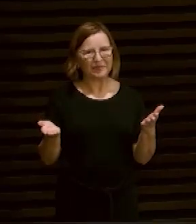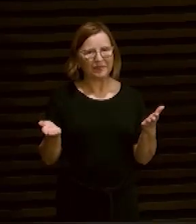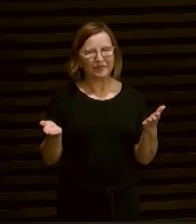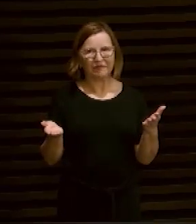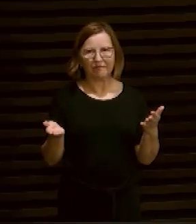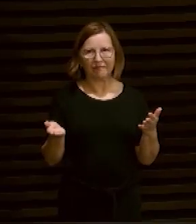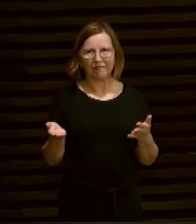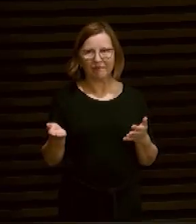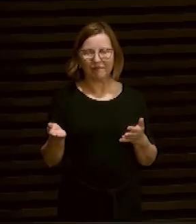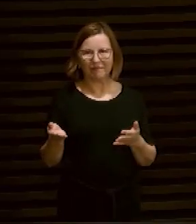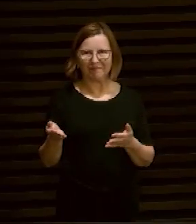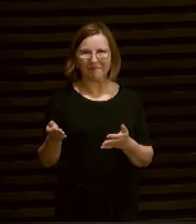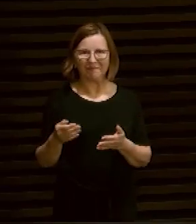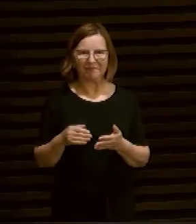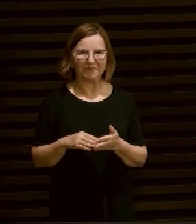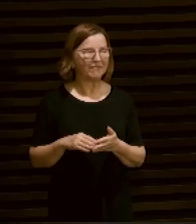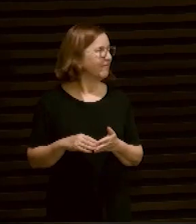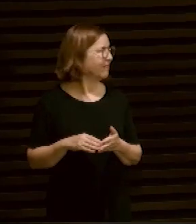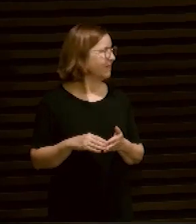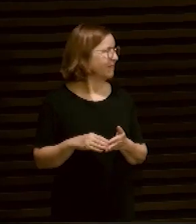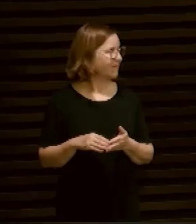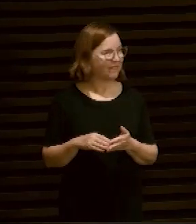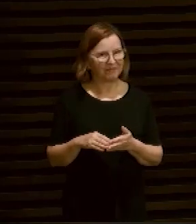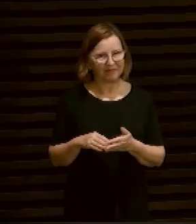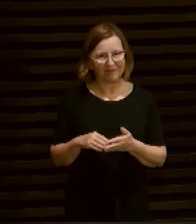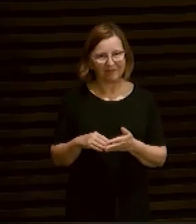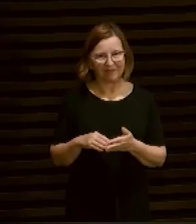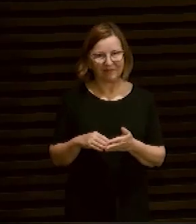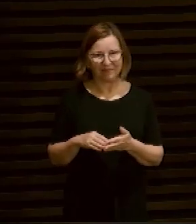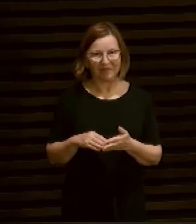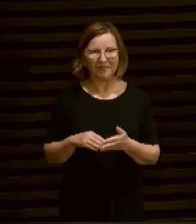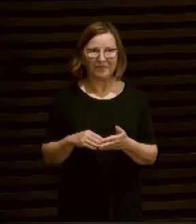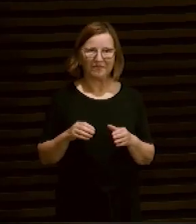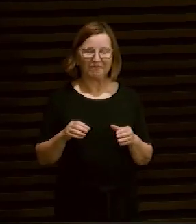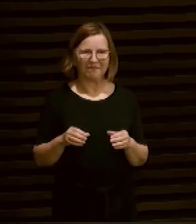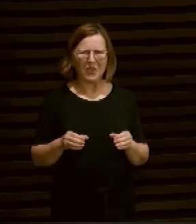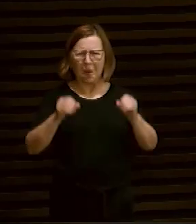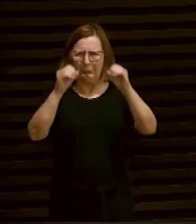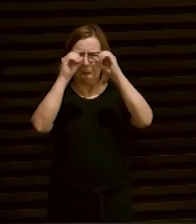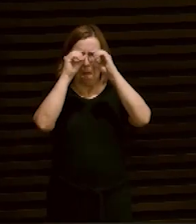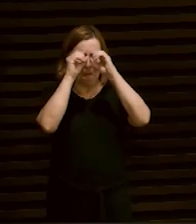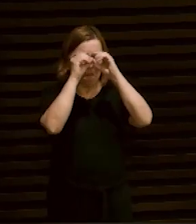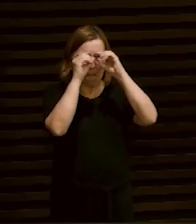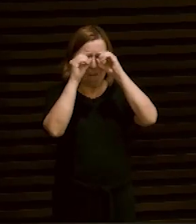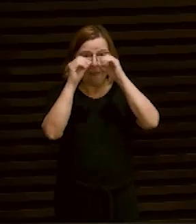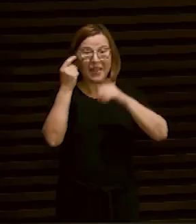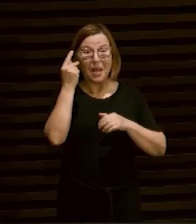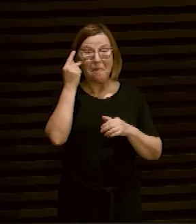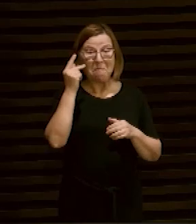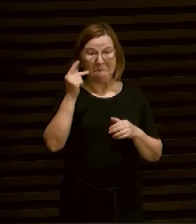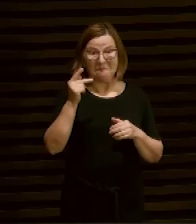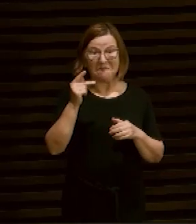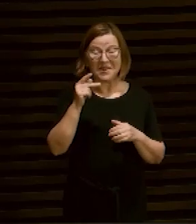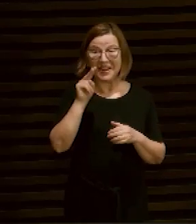bota o holofote, bota o seu binóculo, bota o seu telescópio. Essa palavra